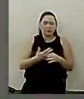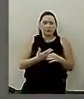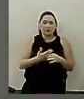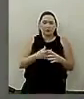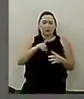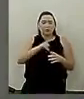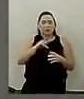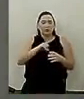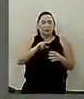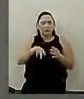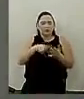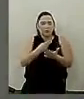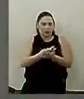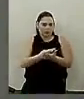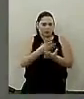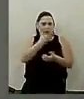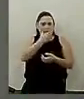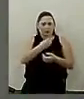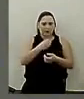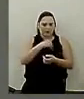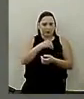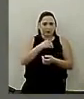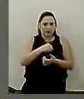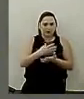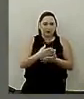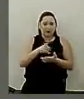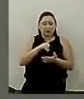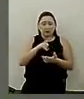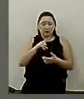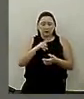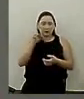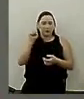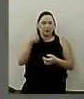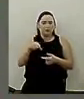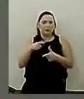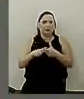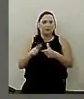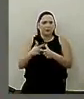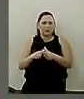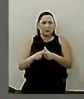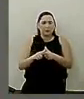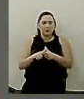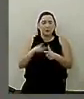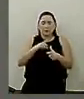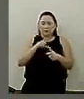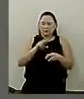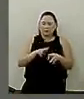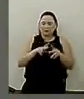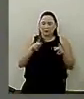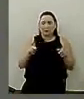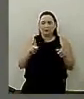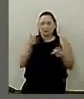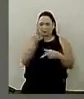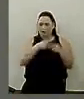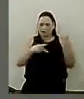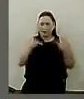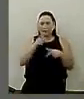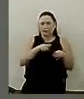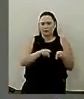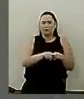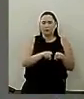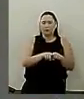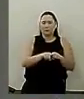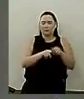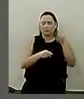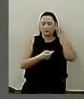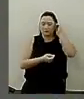trazidos com a queda do homem no pecado. Existem sim tempestades que estão além do normal, ventos além do normal, secas além